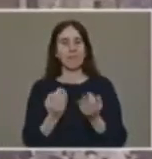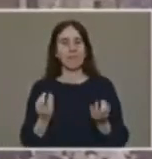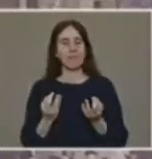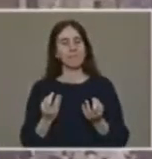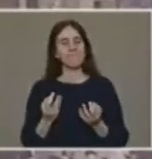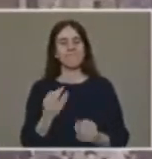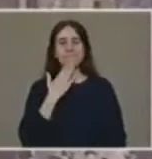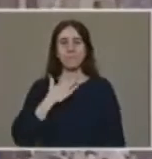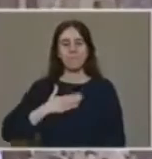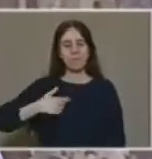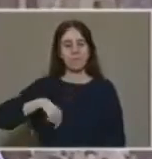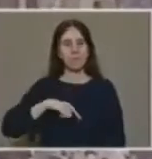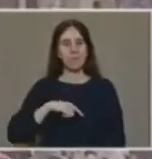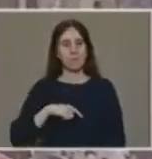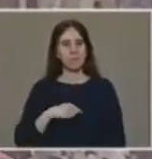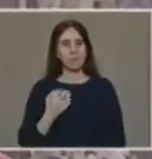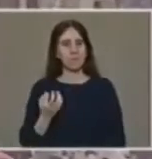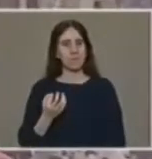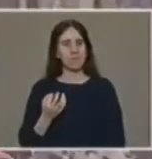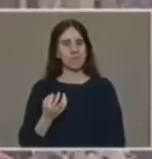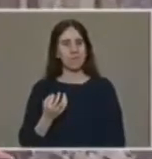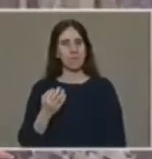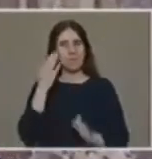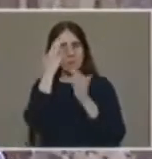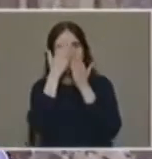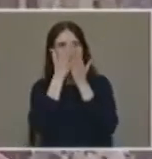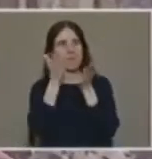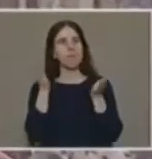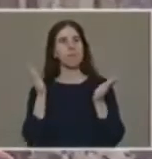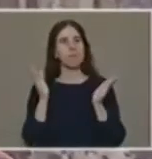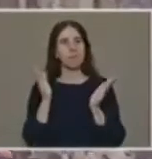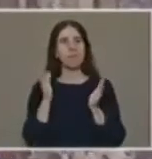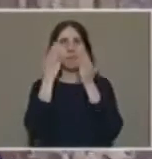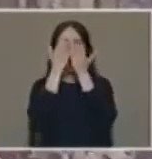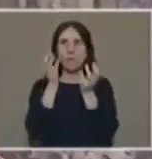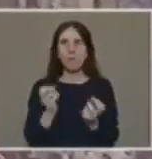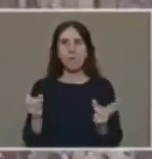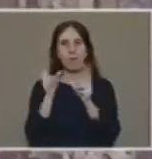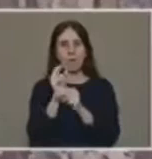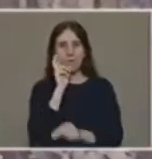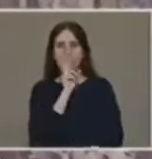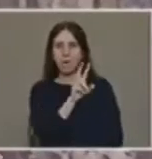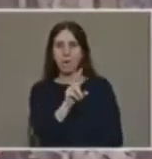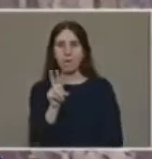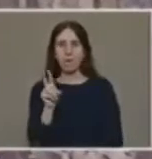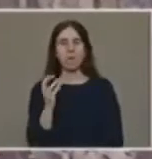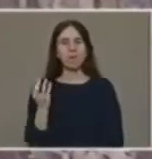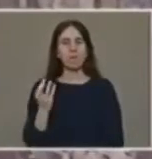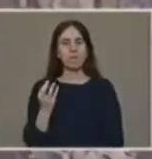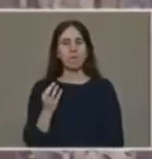fazem-nos abrir para novos horizontes, olhar para novos horizontes e pensar no que